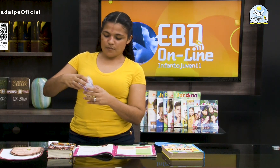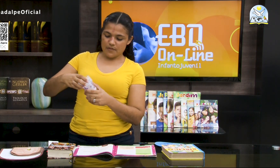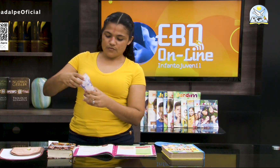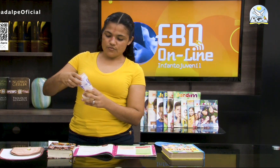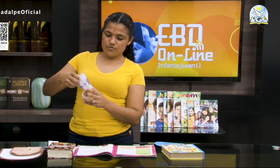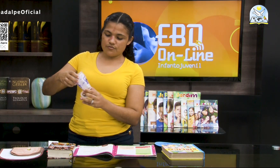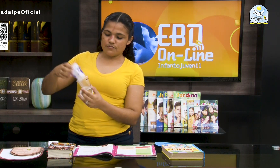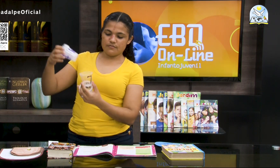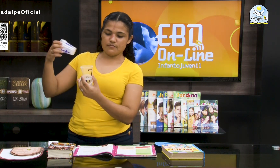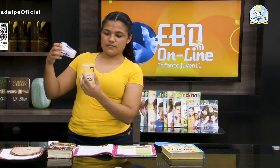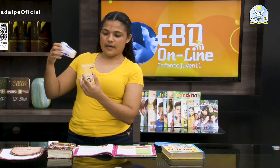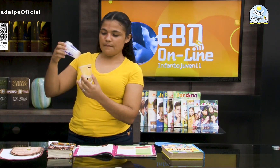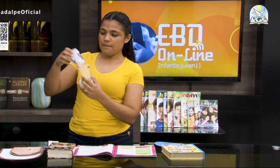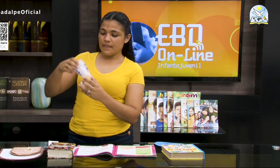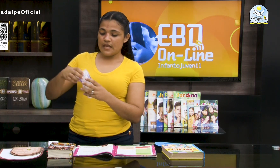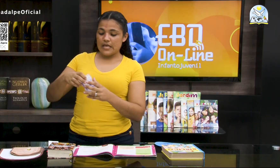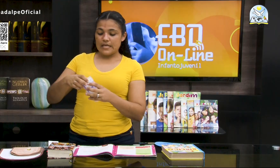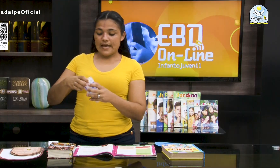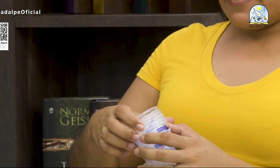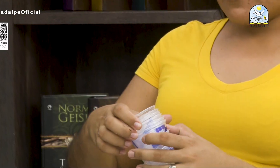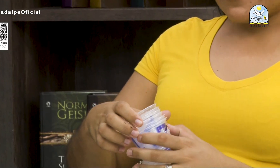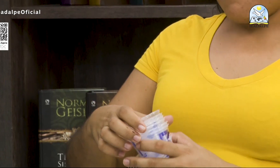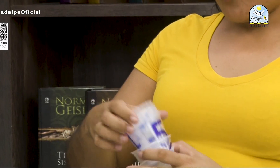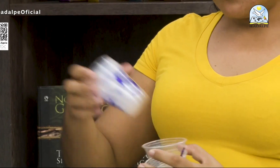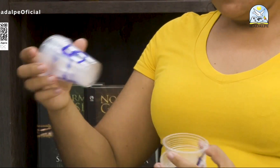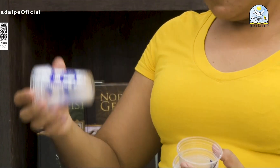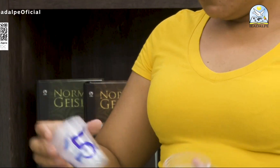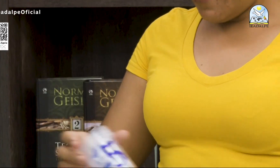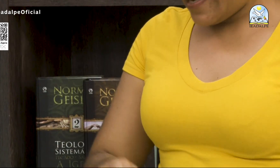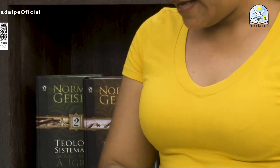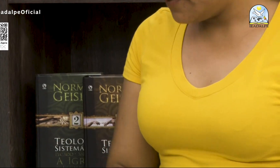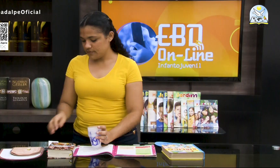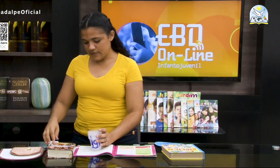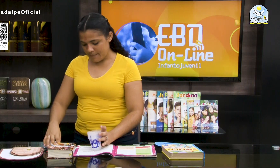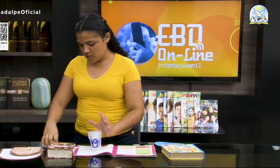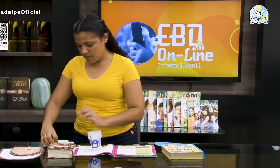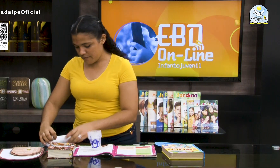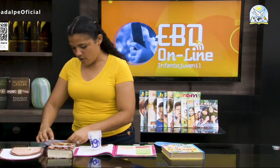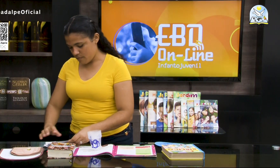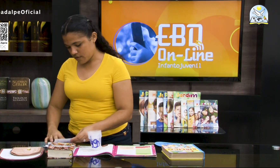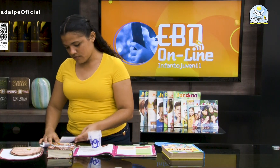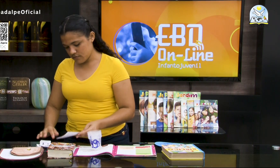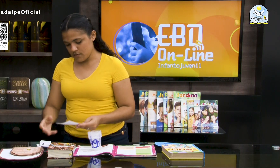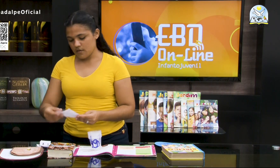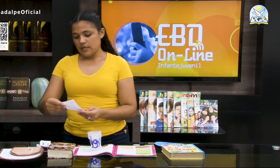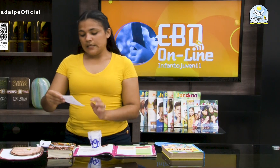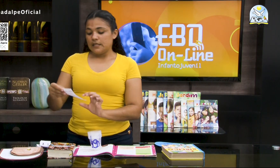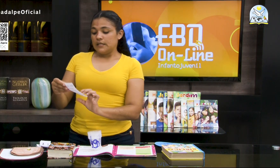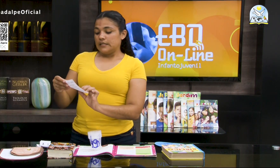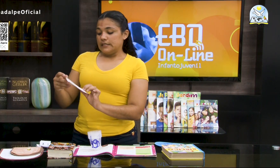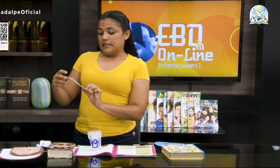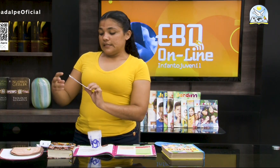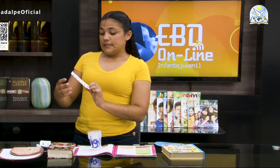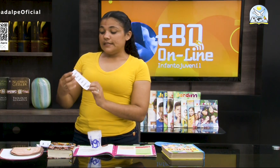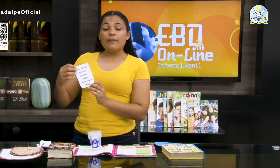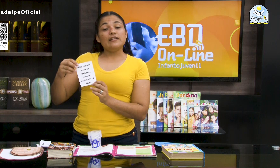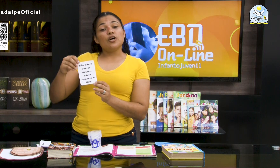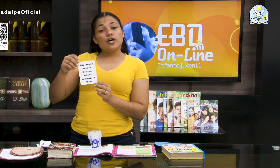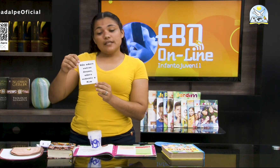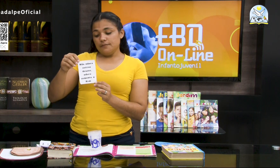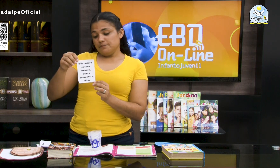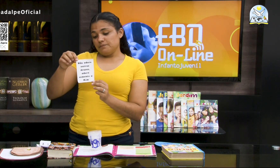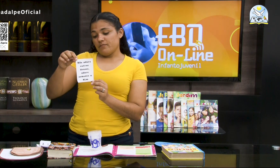10 copinhos, tá? E aí você pode pegar da mesma forma.